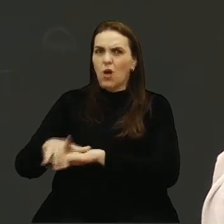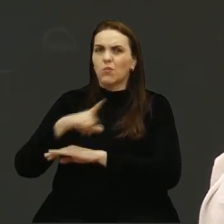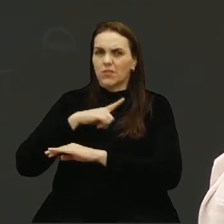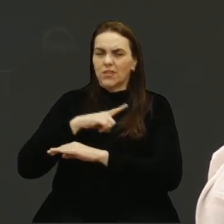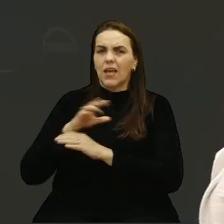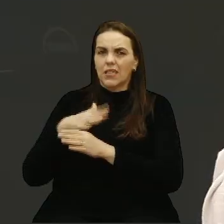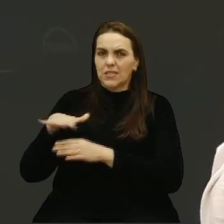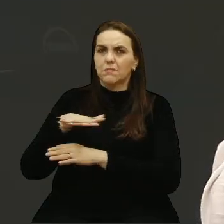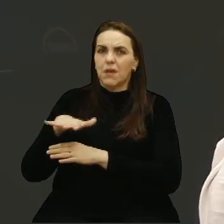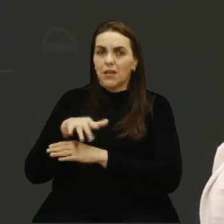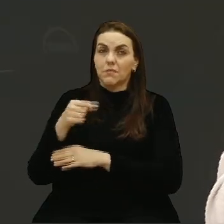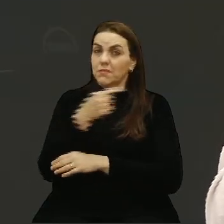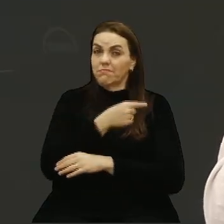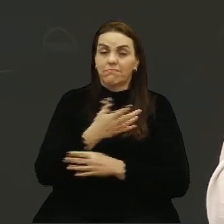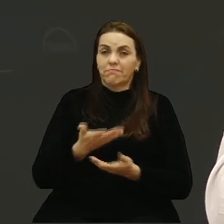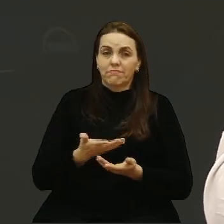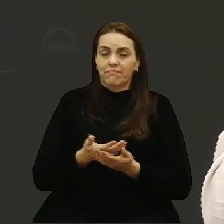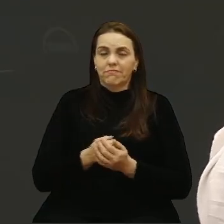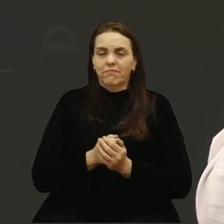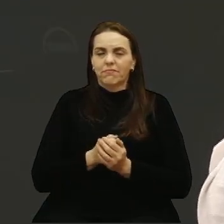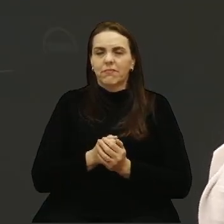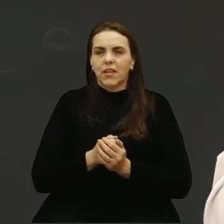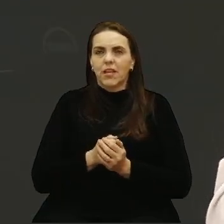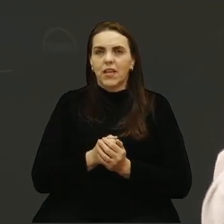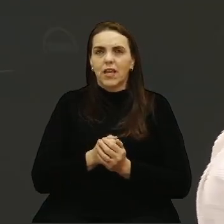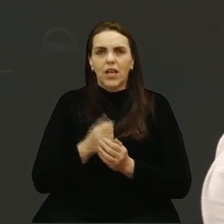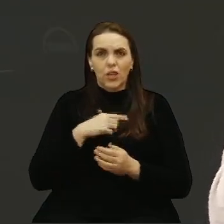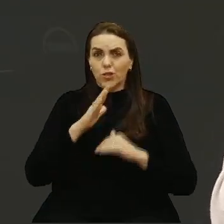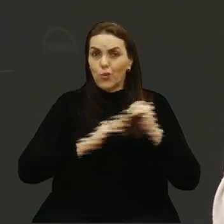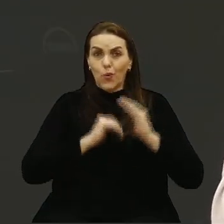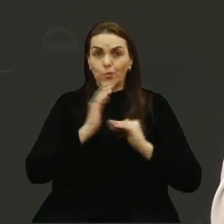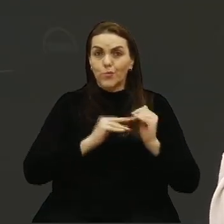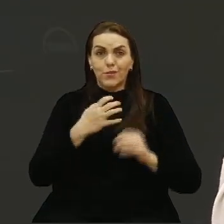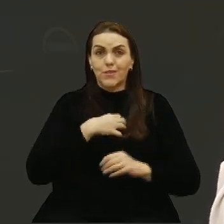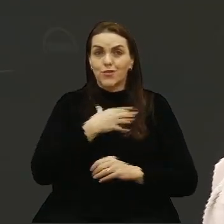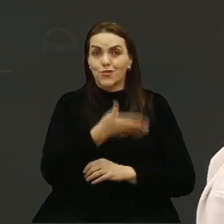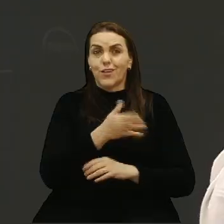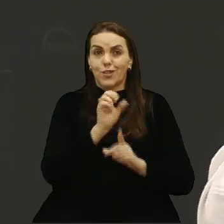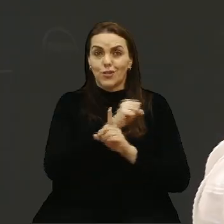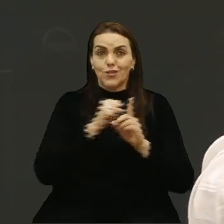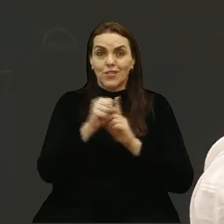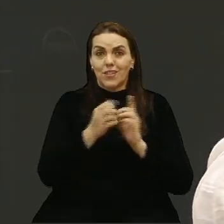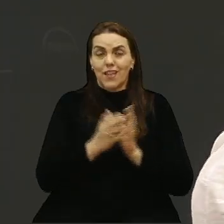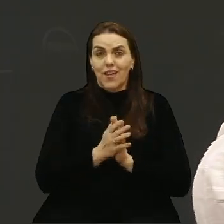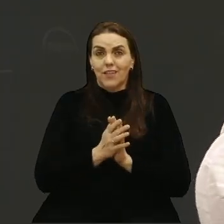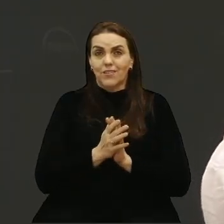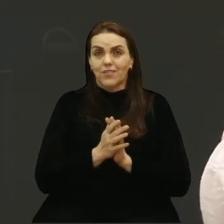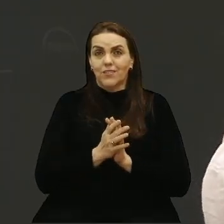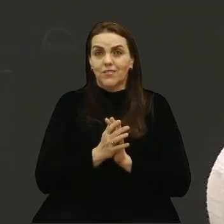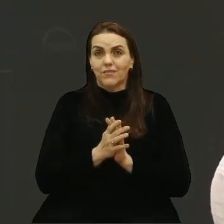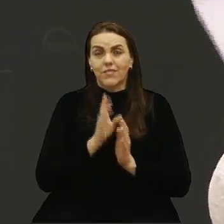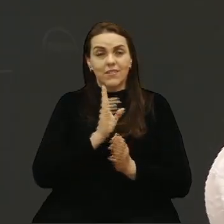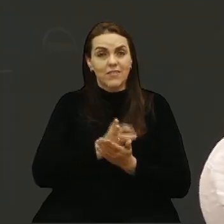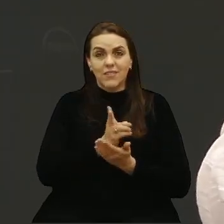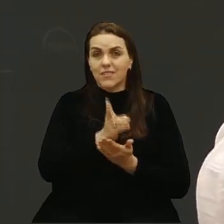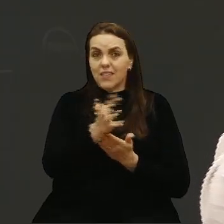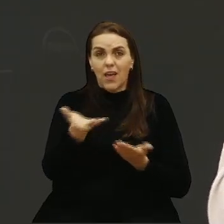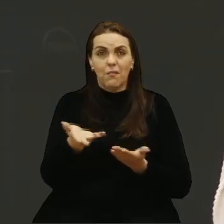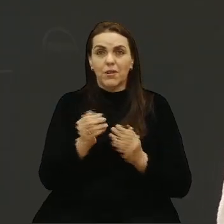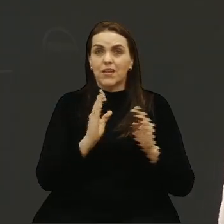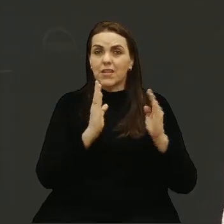grande questão é a seguinte, nós nos construímos desse jeito como sociedade, com um cemitério do lado da igreja, um campo de futebol que,